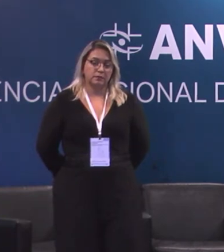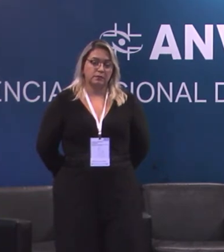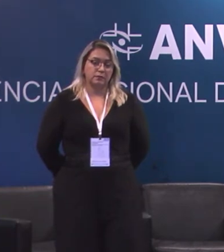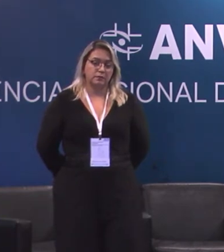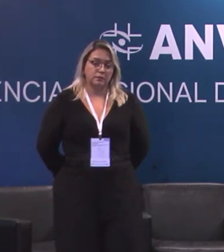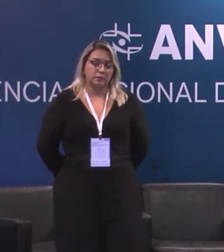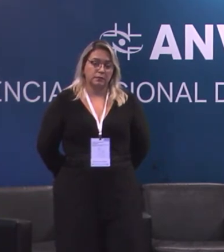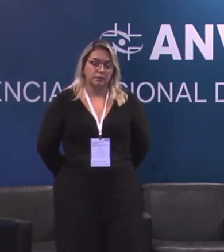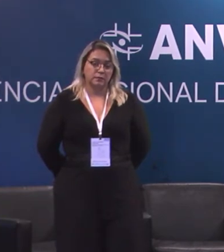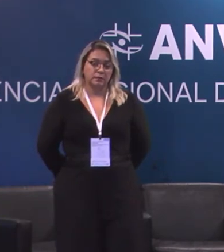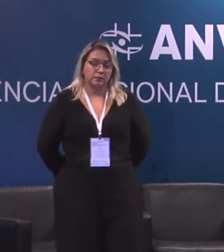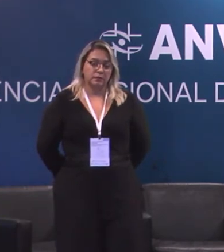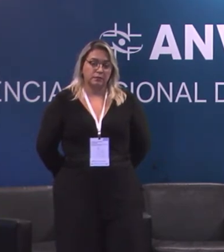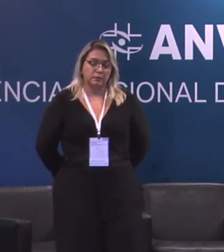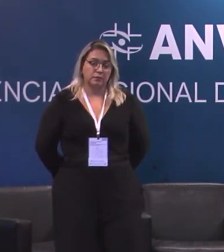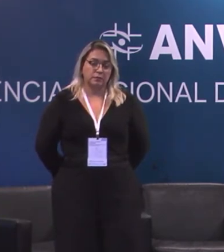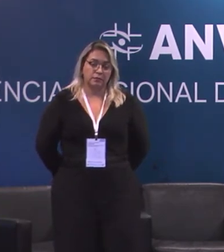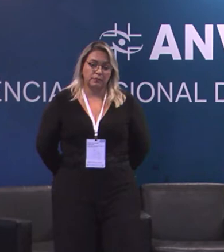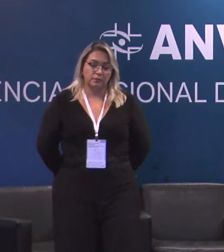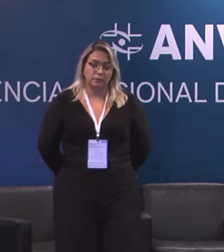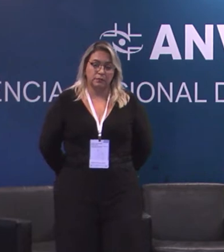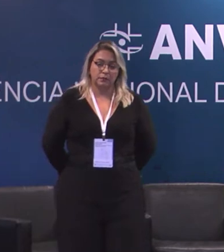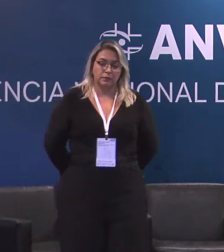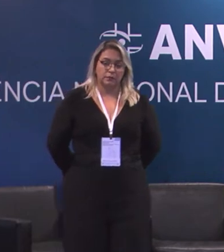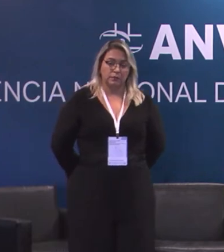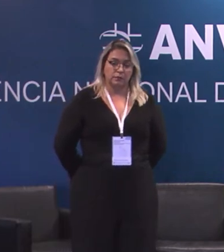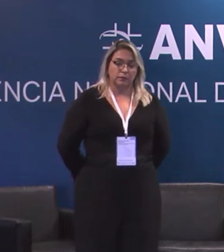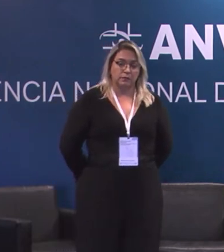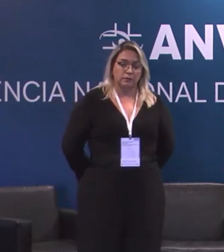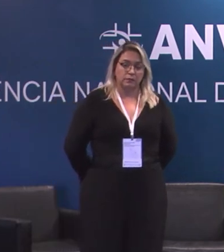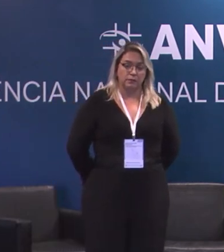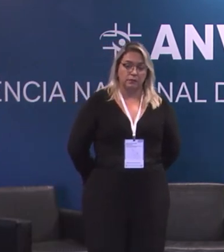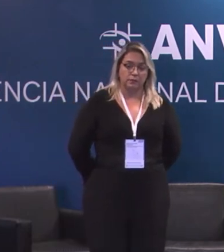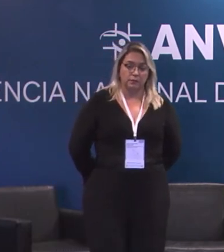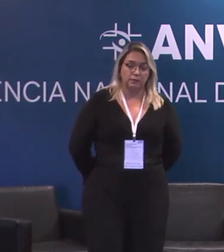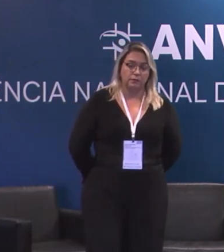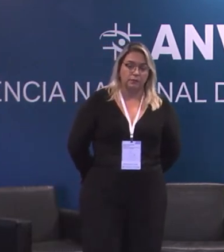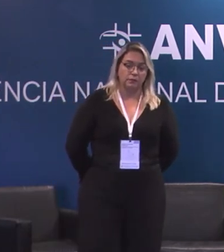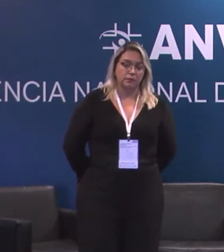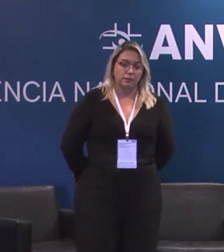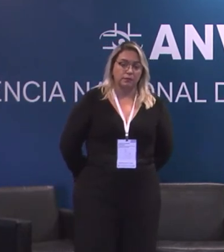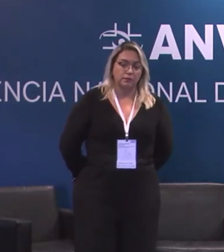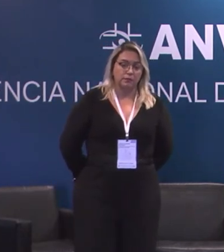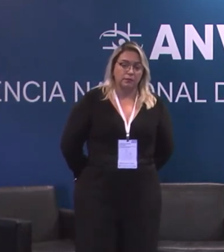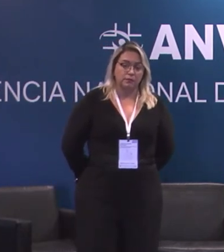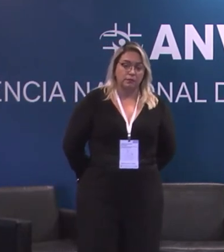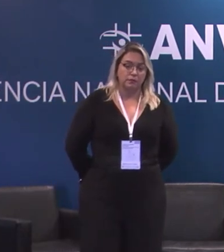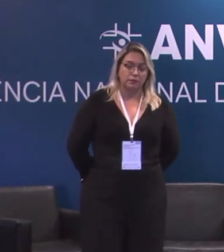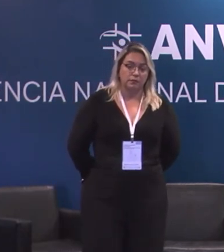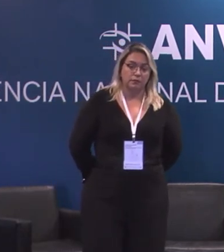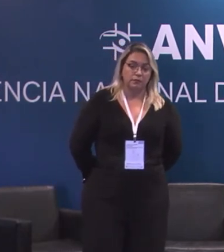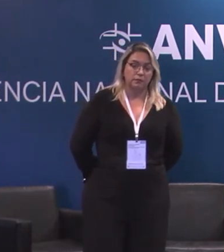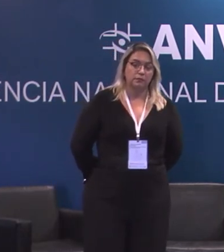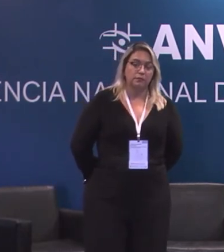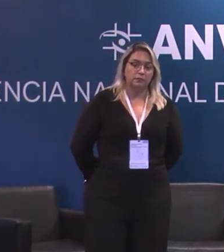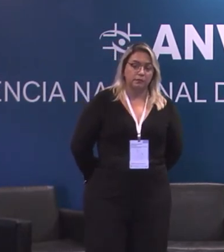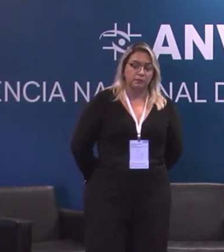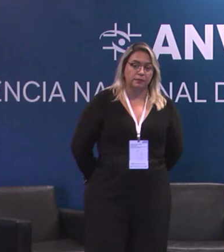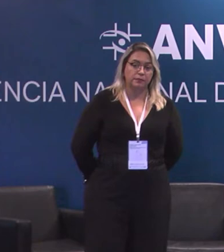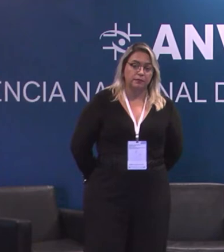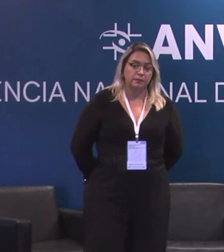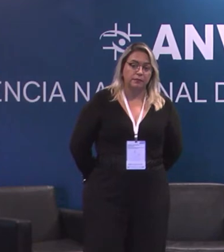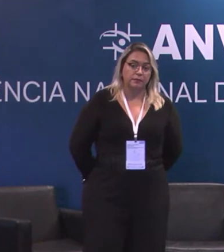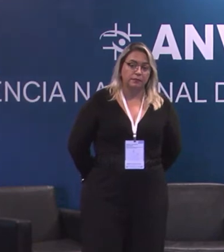licenciado pelo meio ambiente, pela postura, pela vigilância sanitária, ou dispensado de, isso nos obrigou